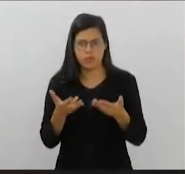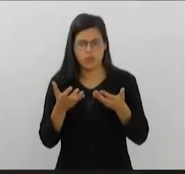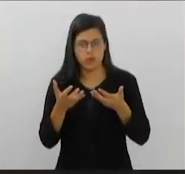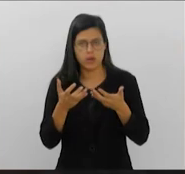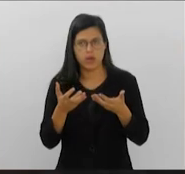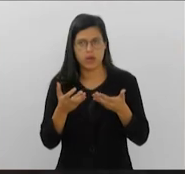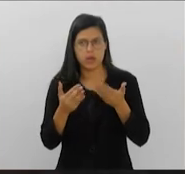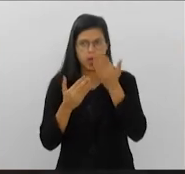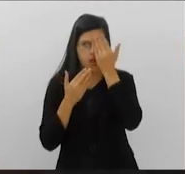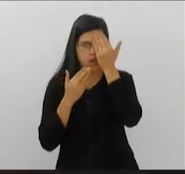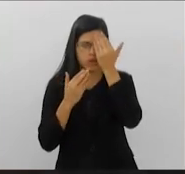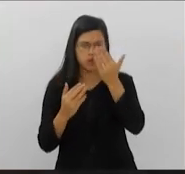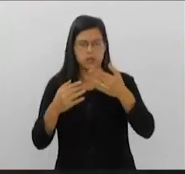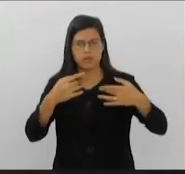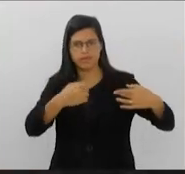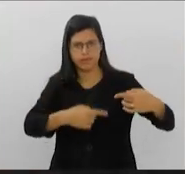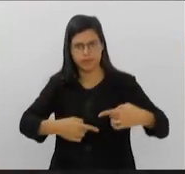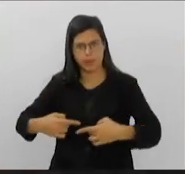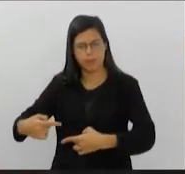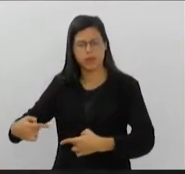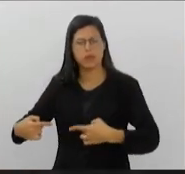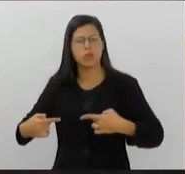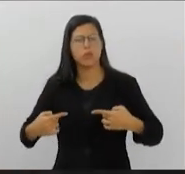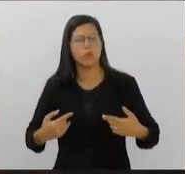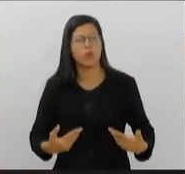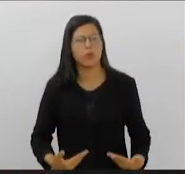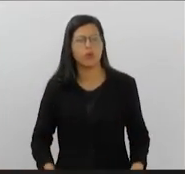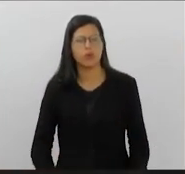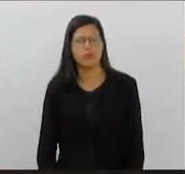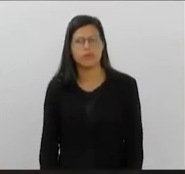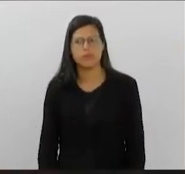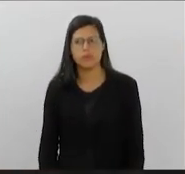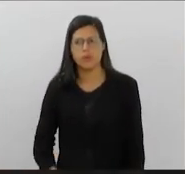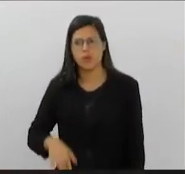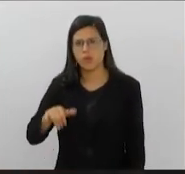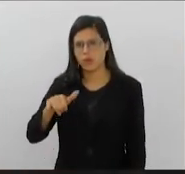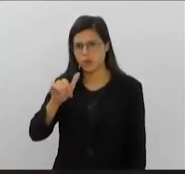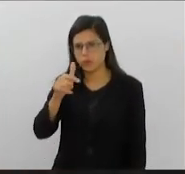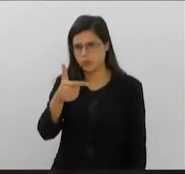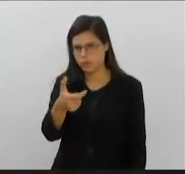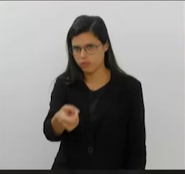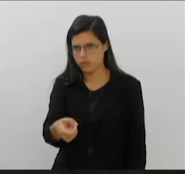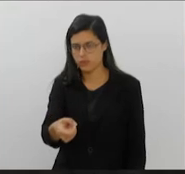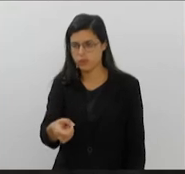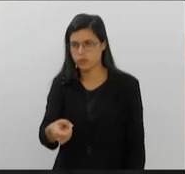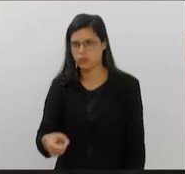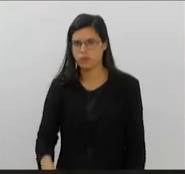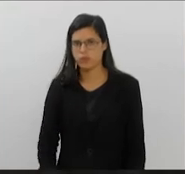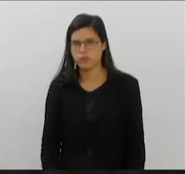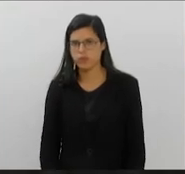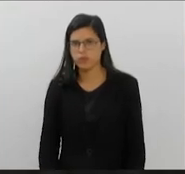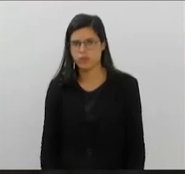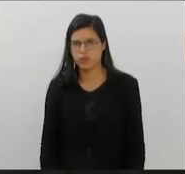agradecer aos debatedores, ao Y20, aos